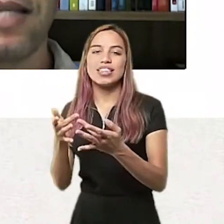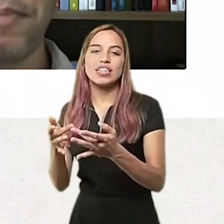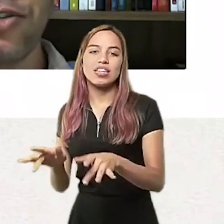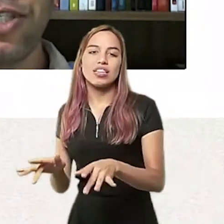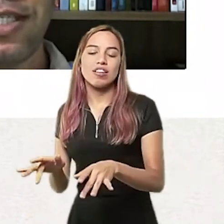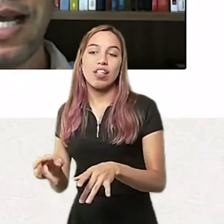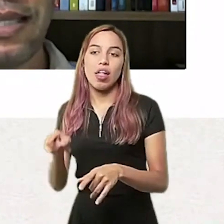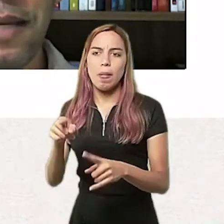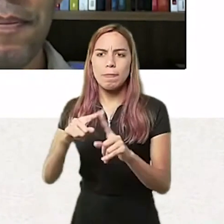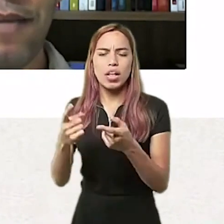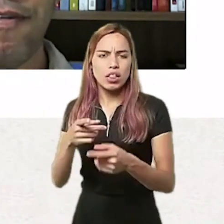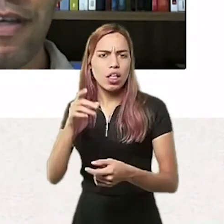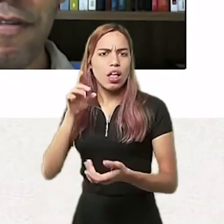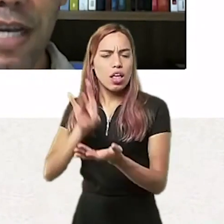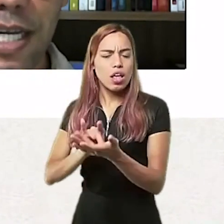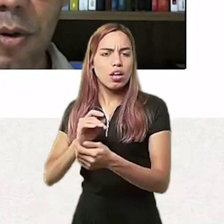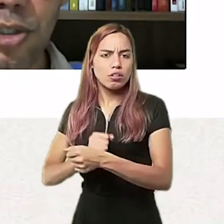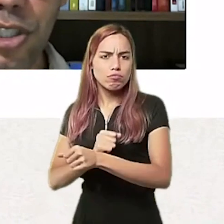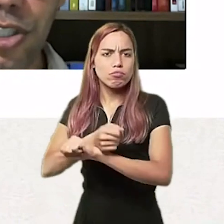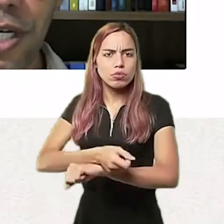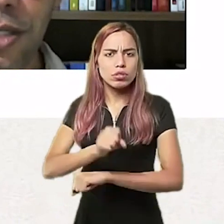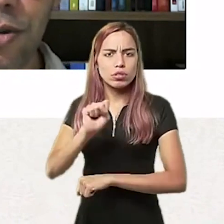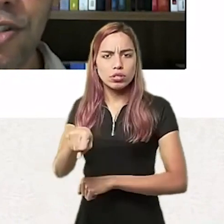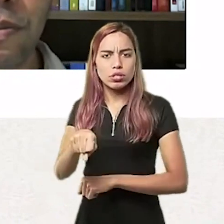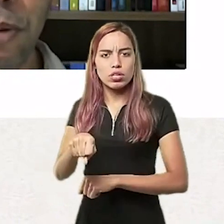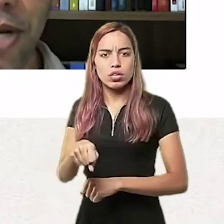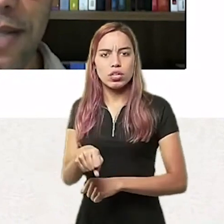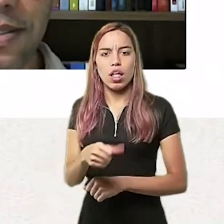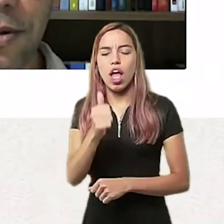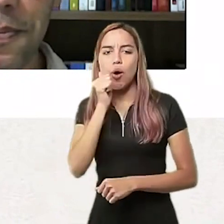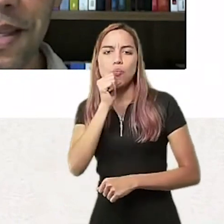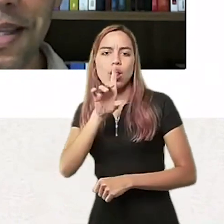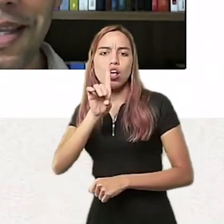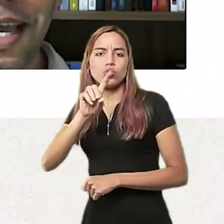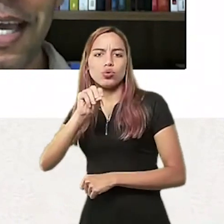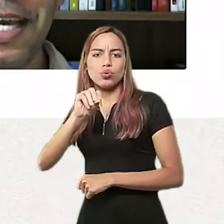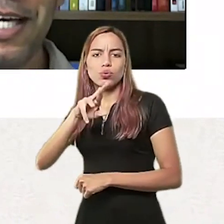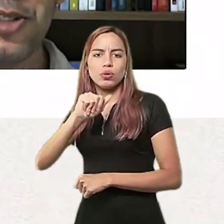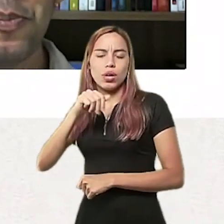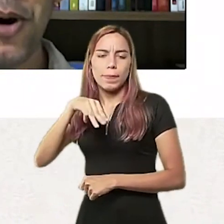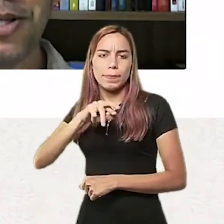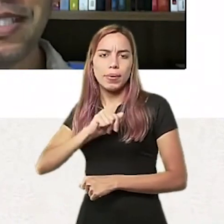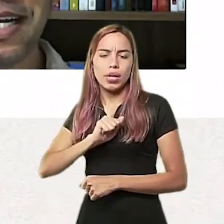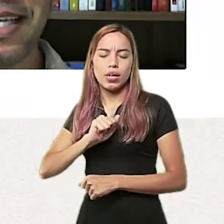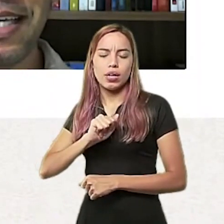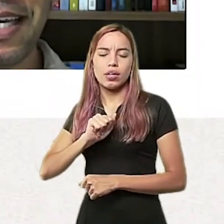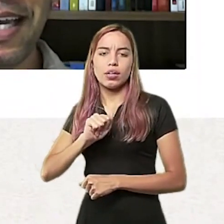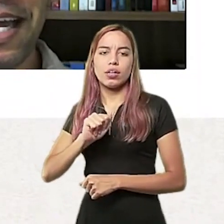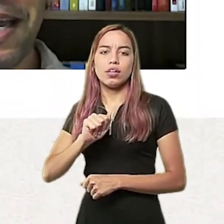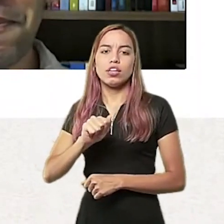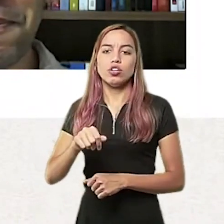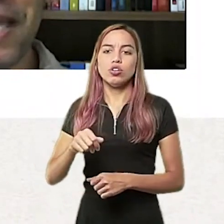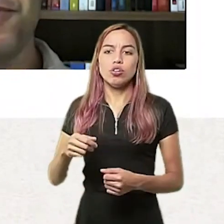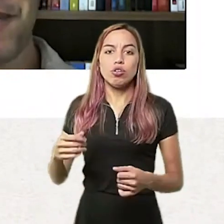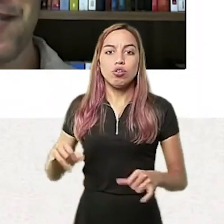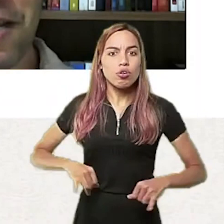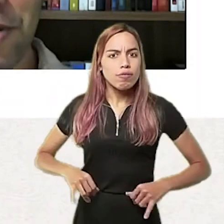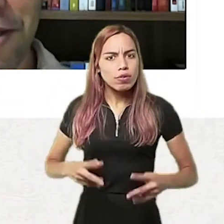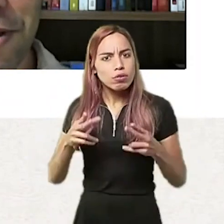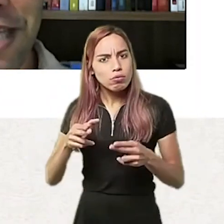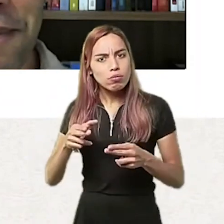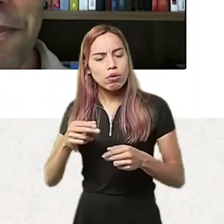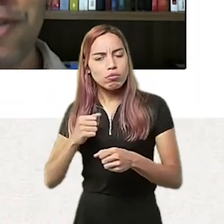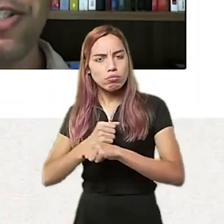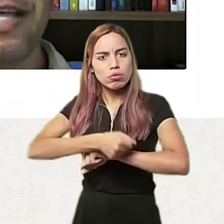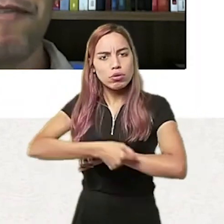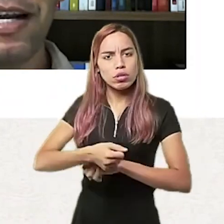Amar, em certa medida, ela também vive aquele cotidiano de exploração, né? Isso mostra que, mesmo